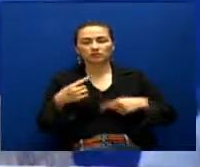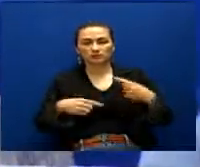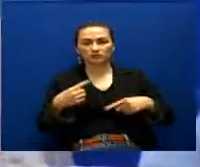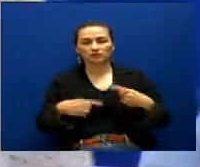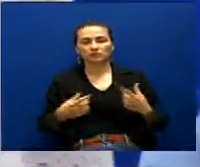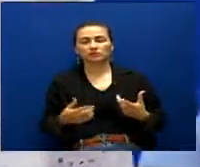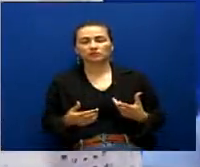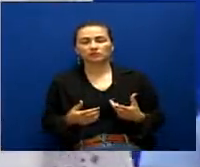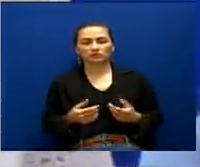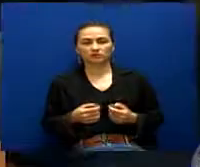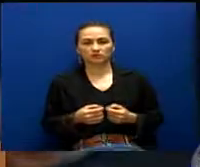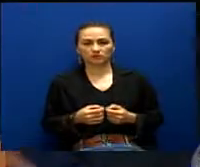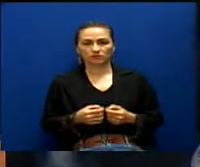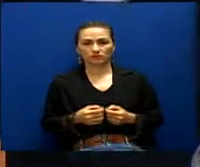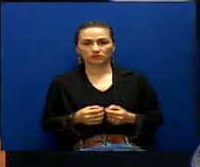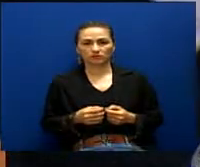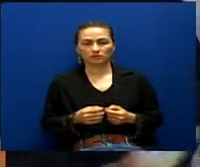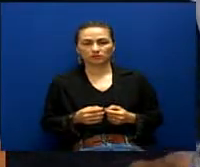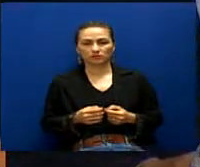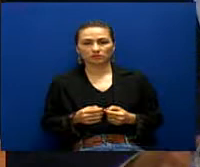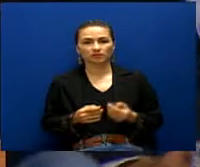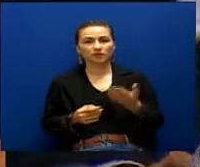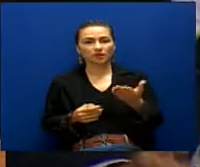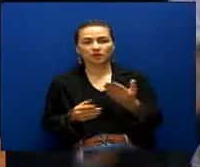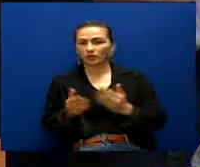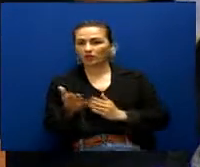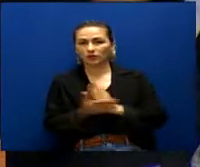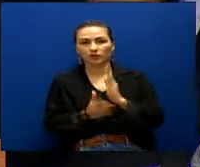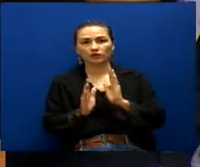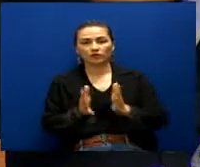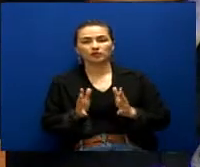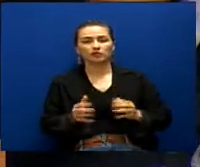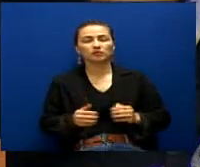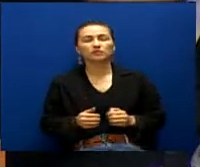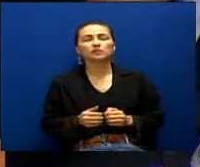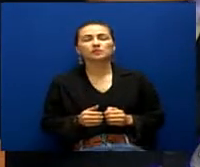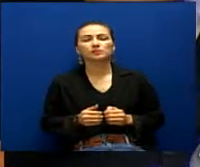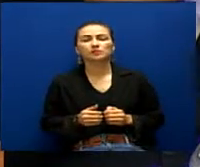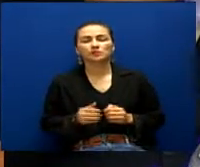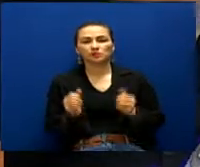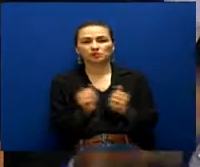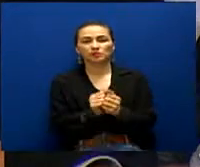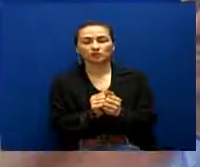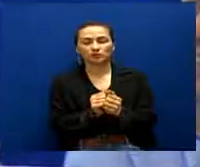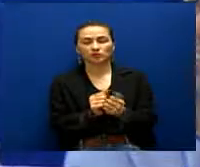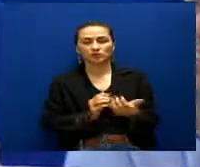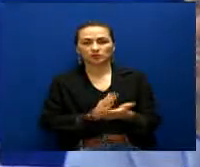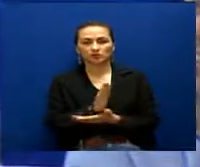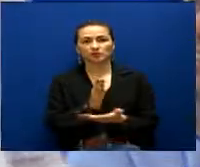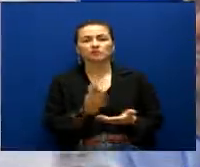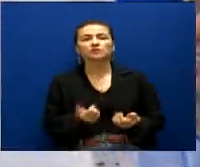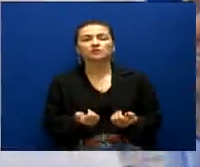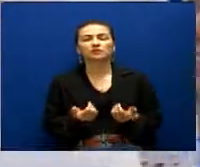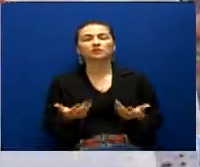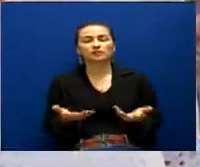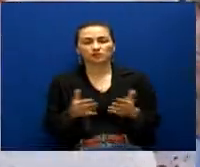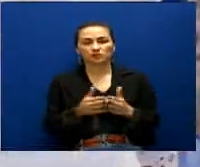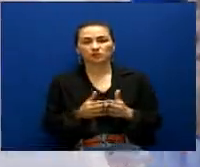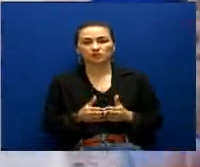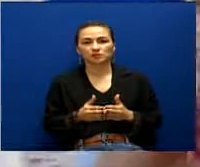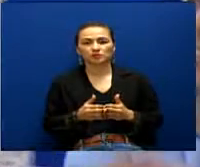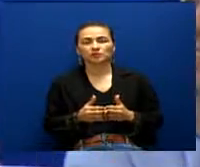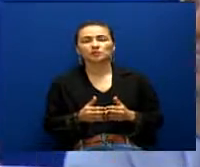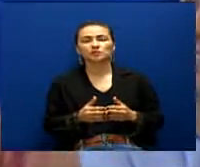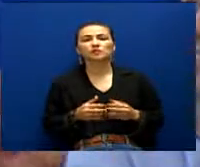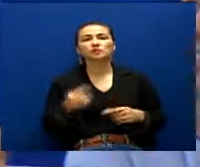Por isso que não, nessa daí, nessa já foi aprovado pelo plenário votar e daí, em bloco. É esse o motivo que eu peço para que